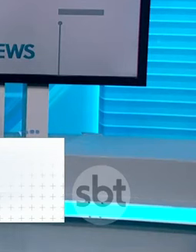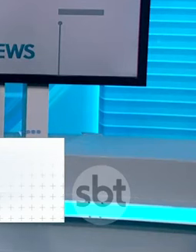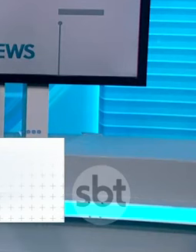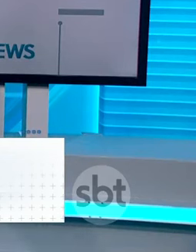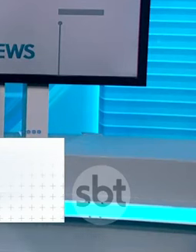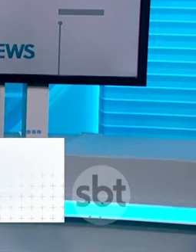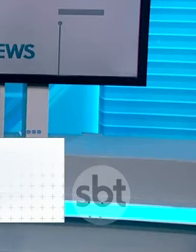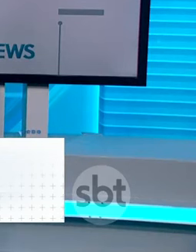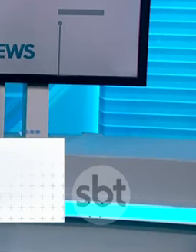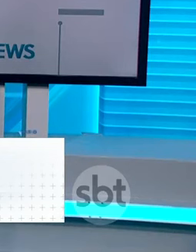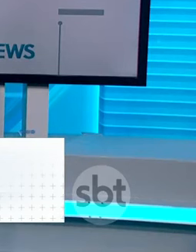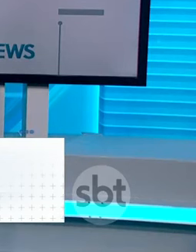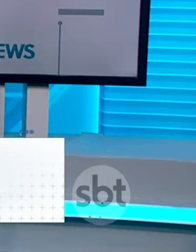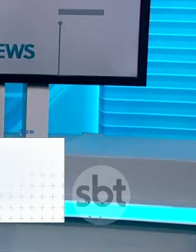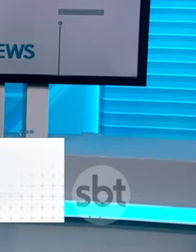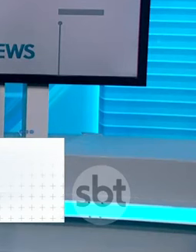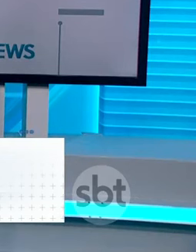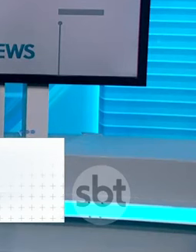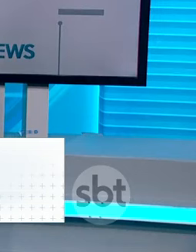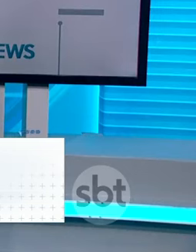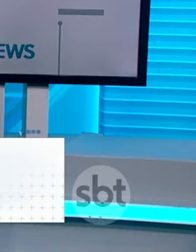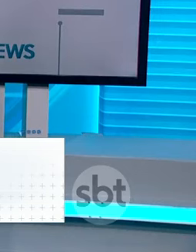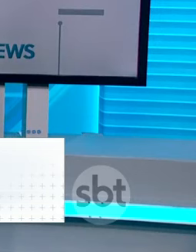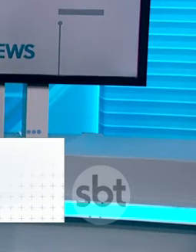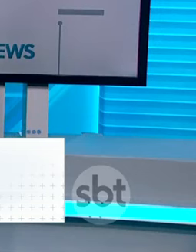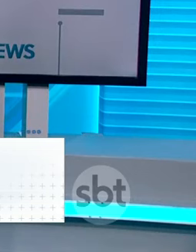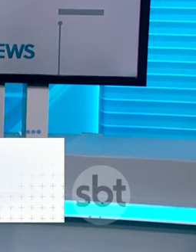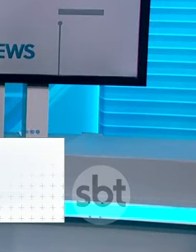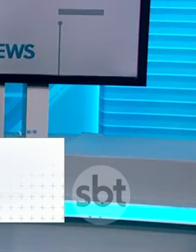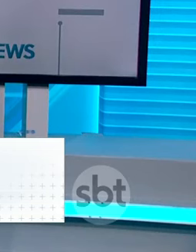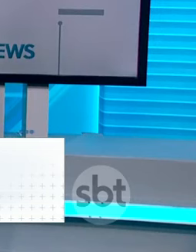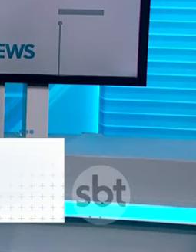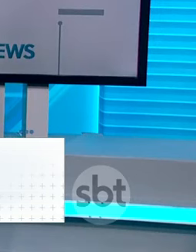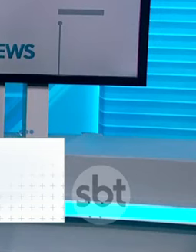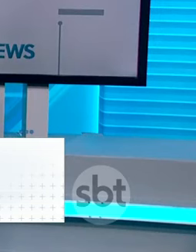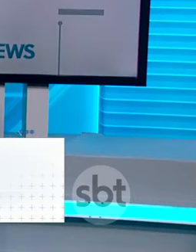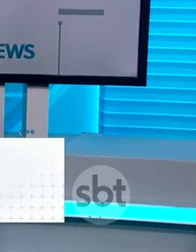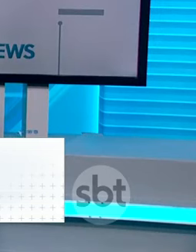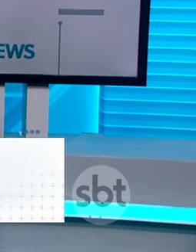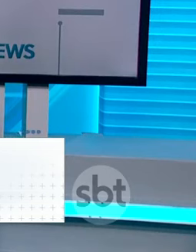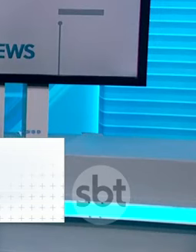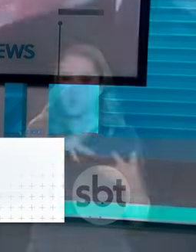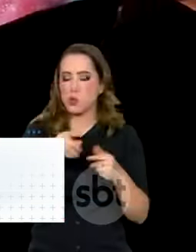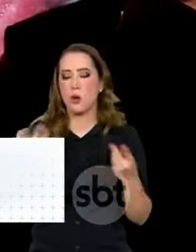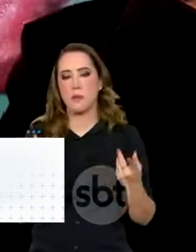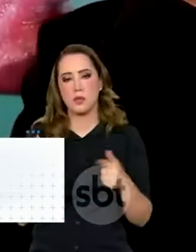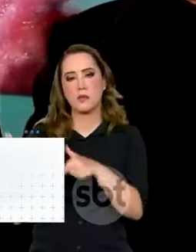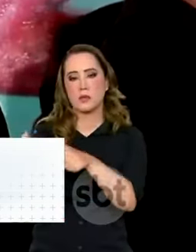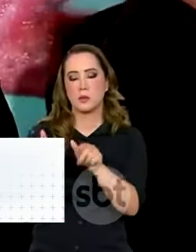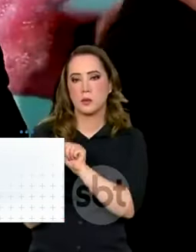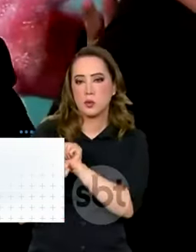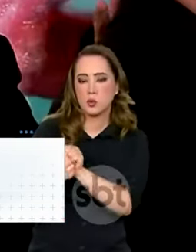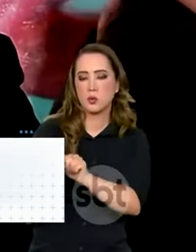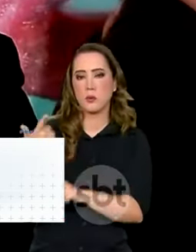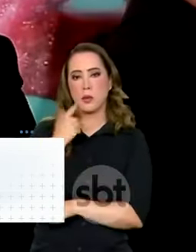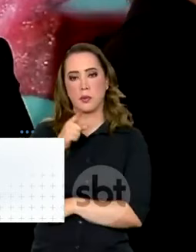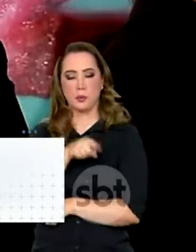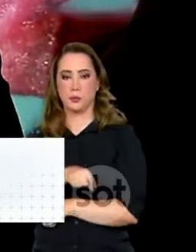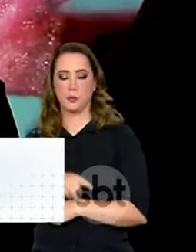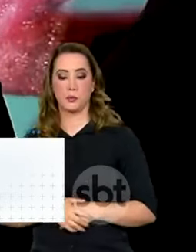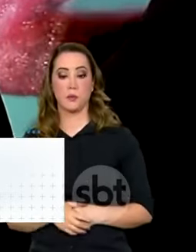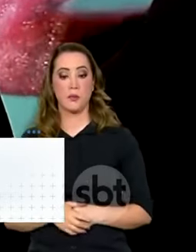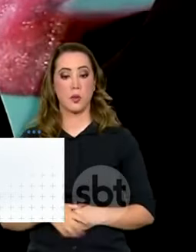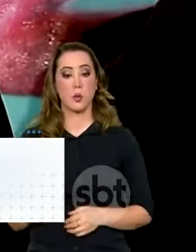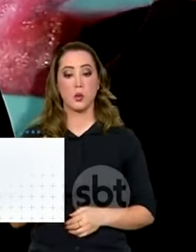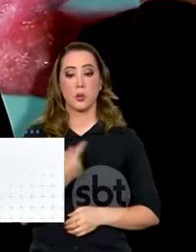do Congresso. Eles falaram também sobre os desafios no comando dos ministérios. Nosso ministro Márcio, eu quero